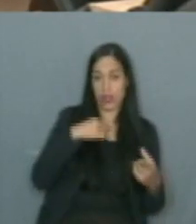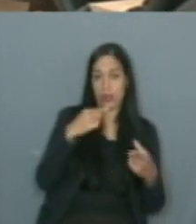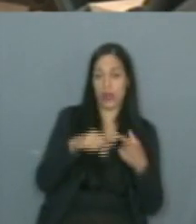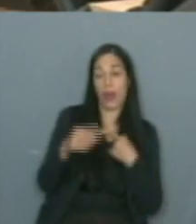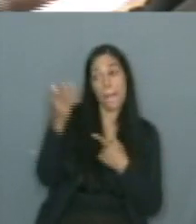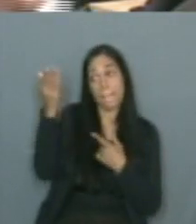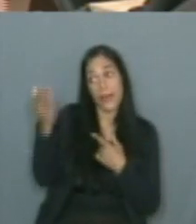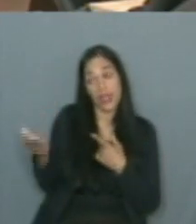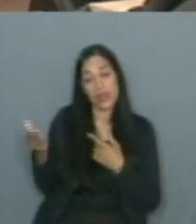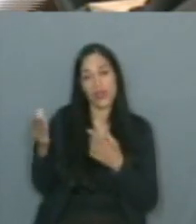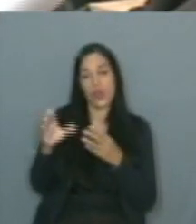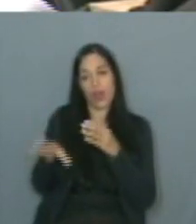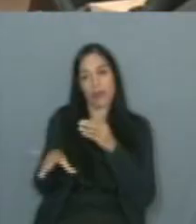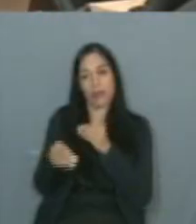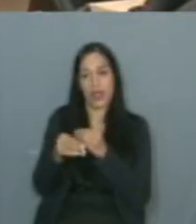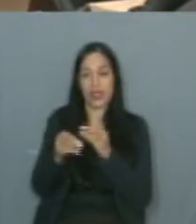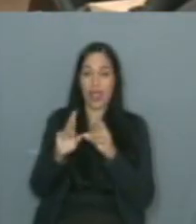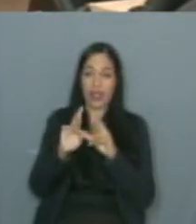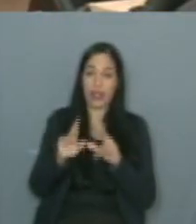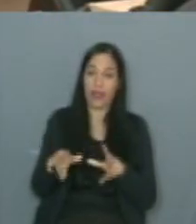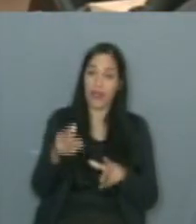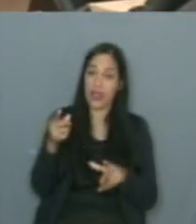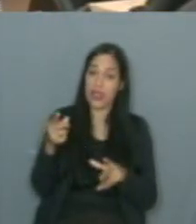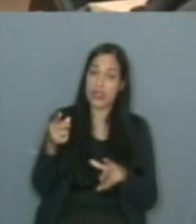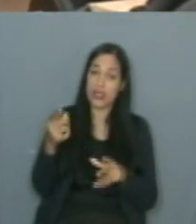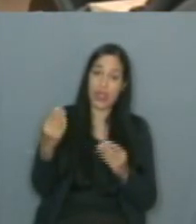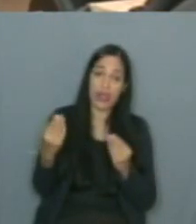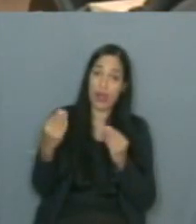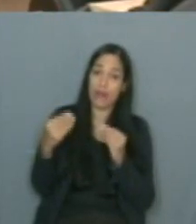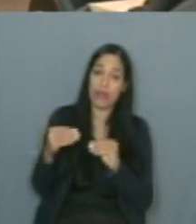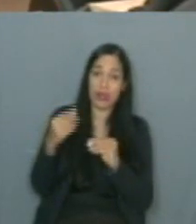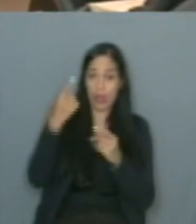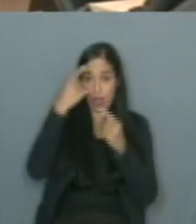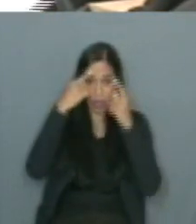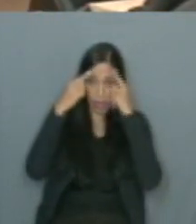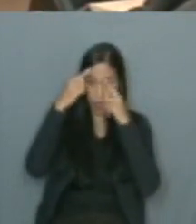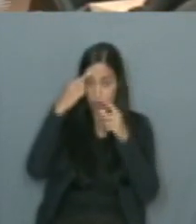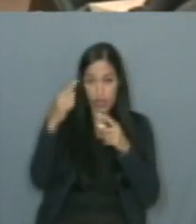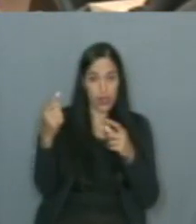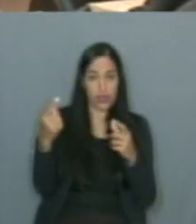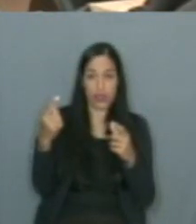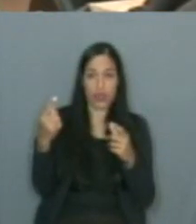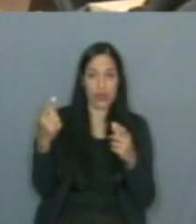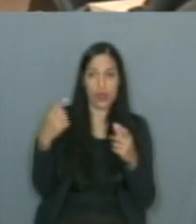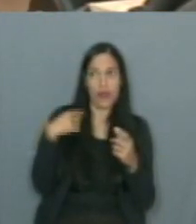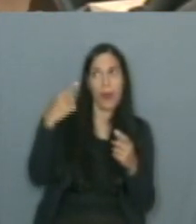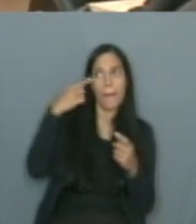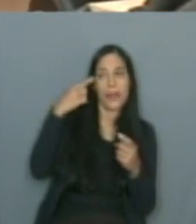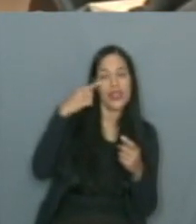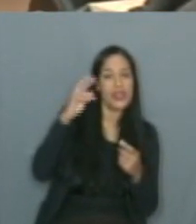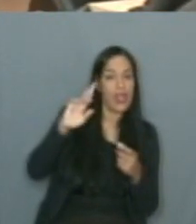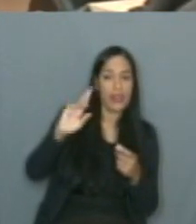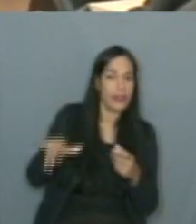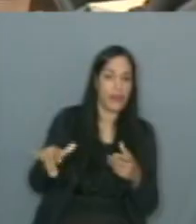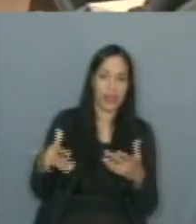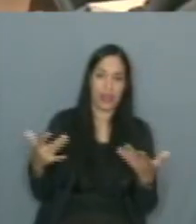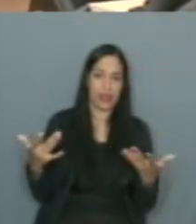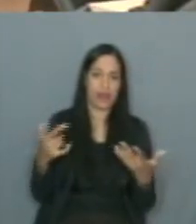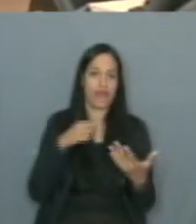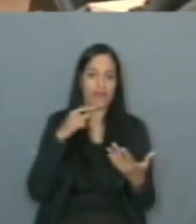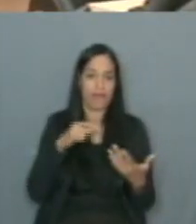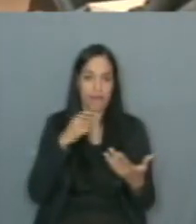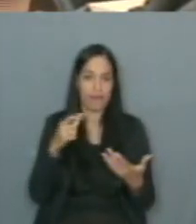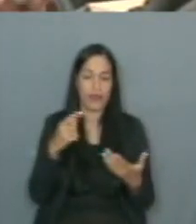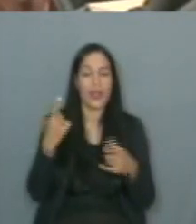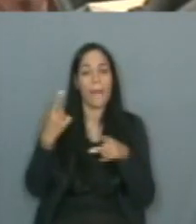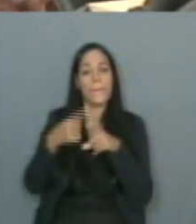sua emenda? A única diferença é que a senhora traz ali um contexto ideológico. Não posso pensar diferente disso. Por que a